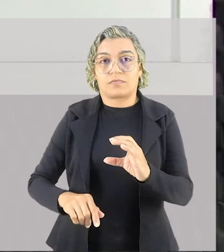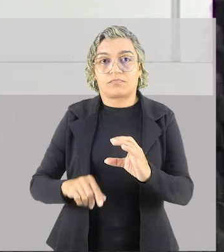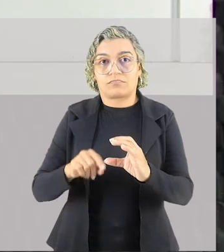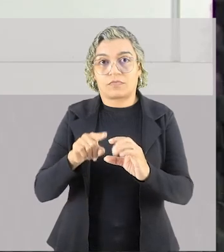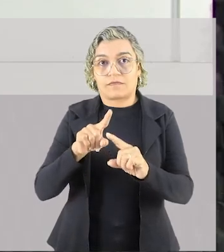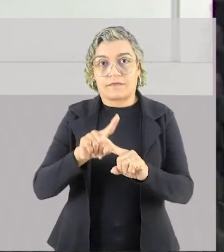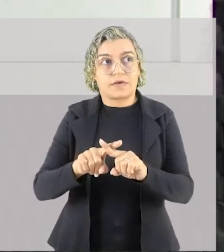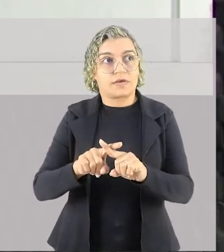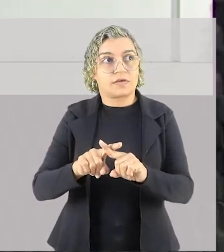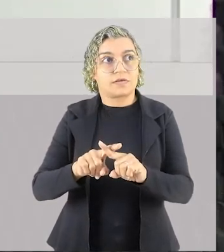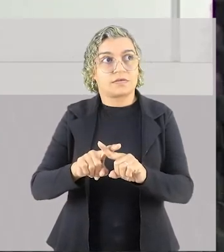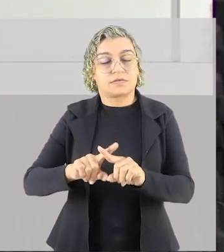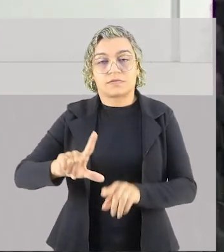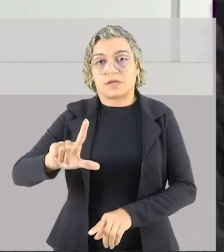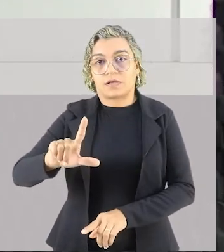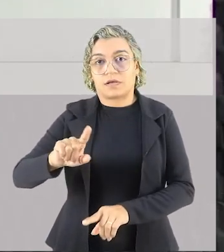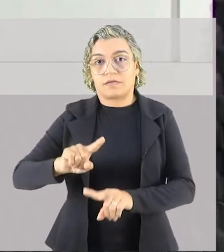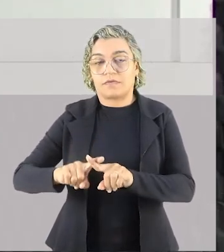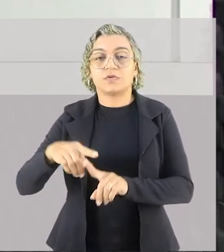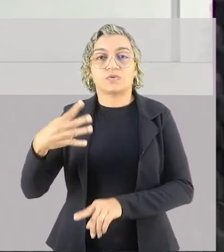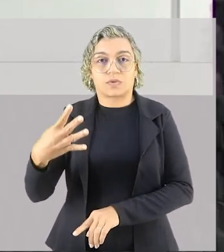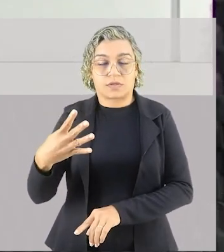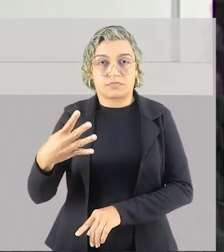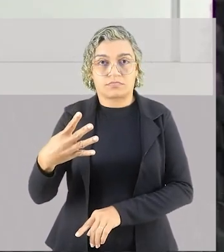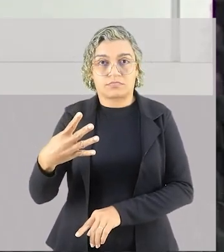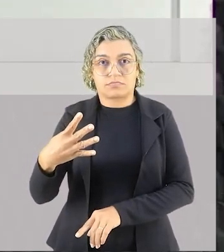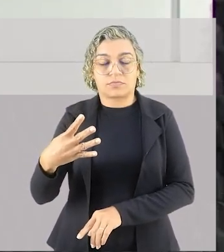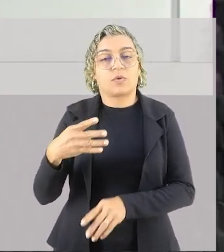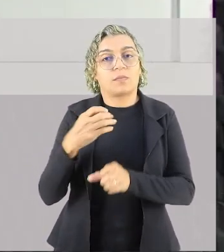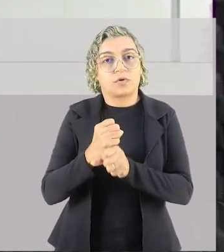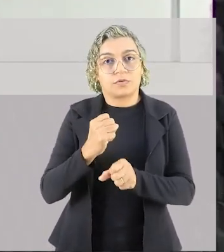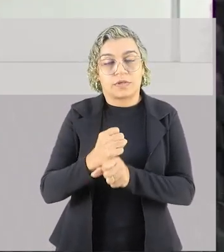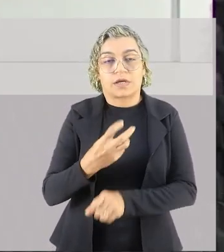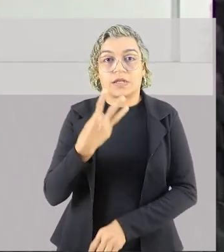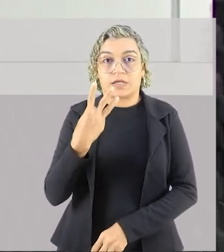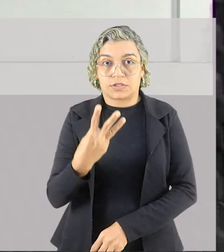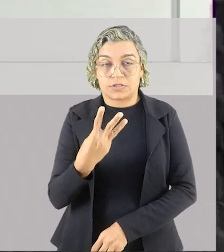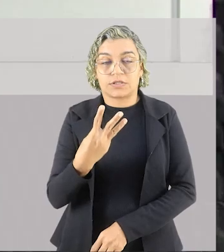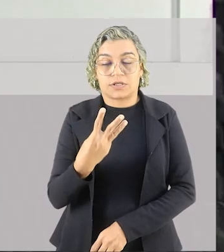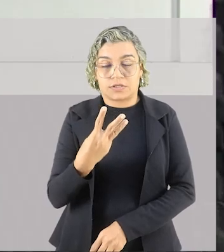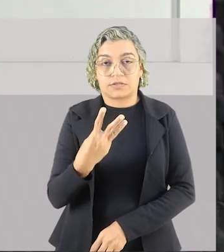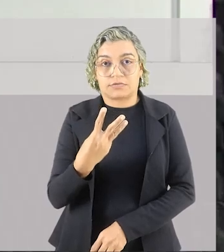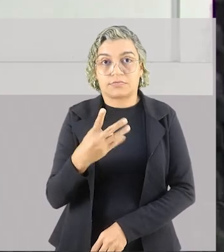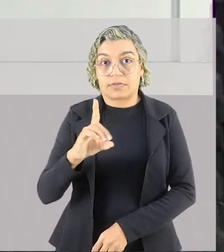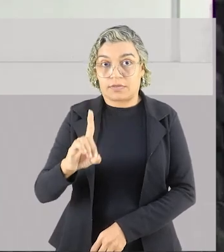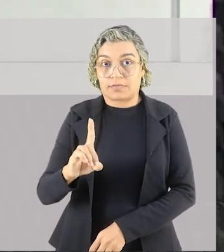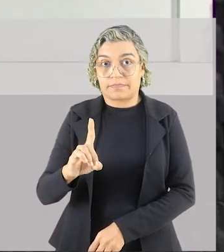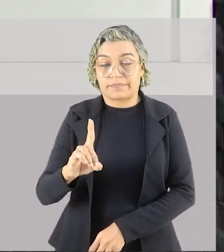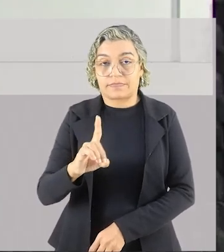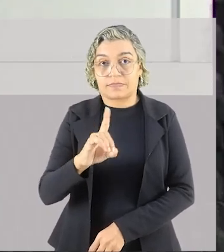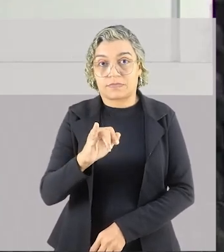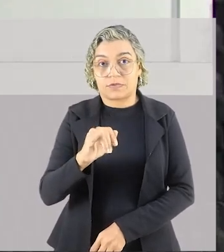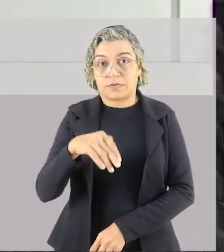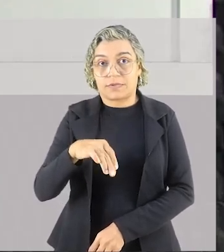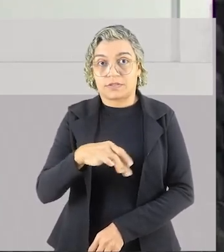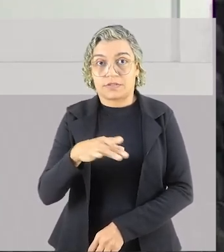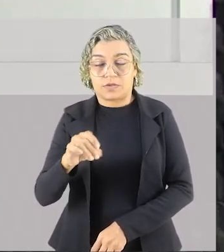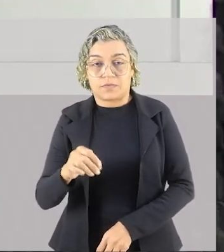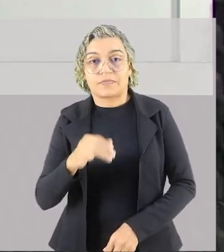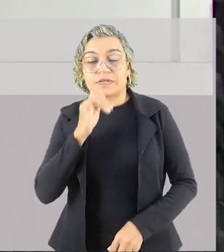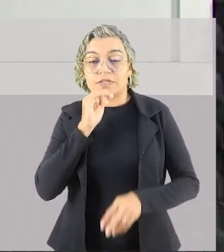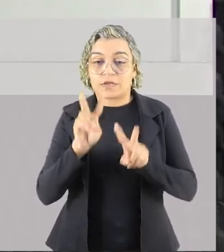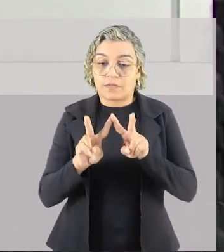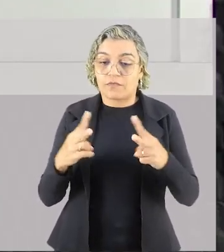altura, multiplicando as 3 dimensões. Essa é a fórmula que calcula o volume, que é o espaço de dentro, né? O volume é